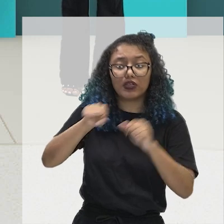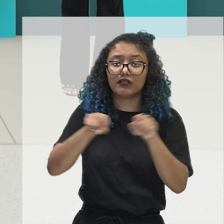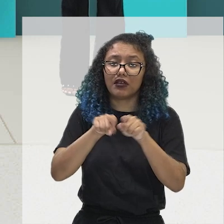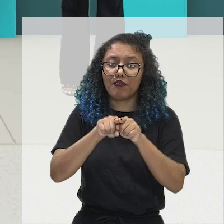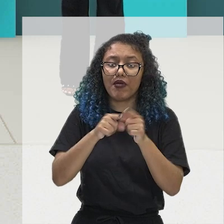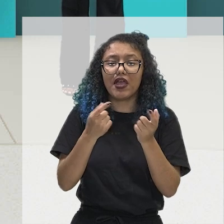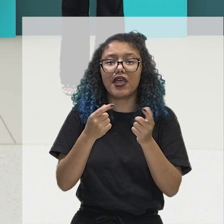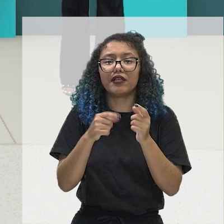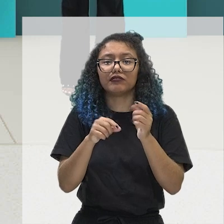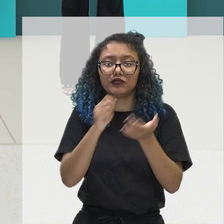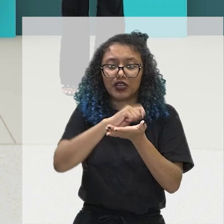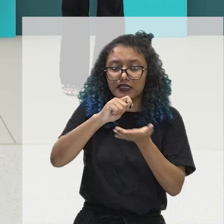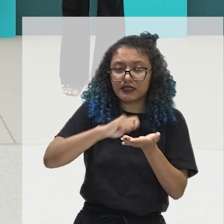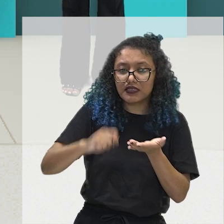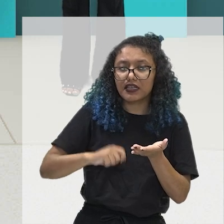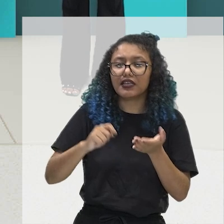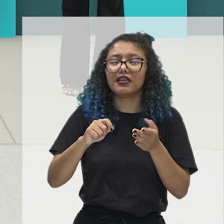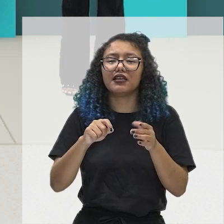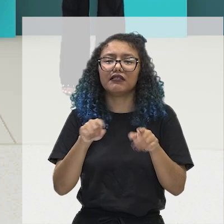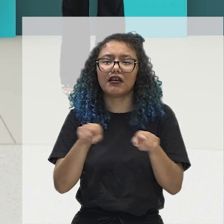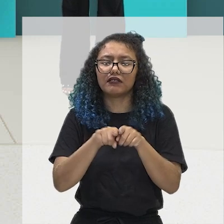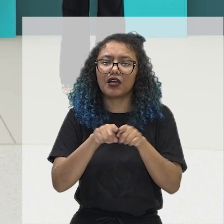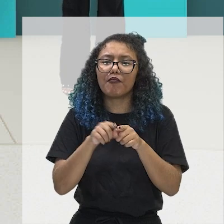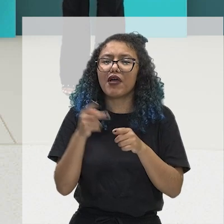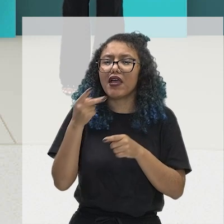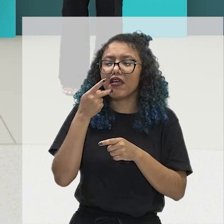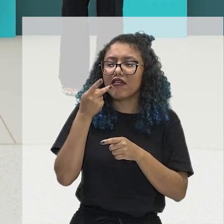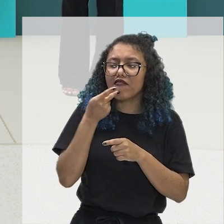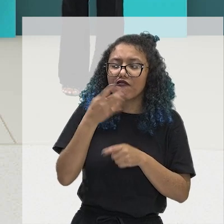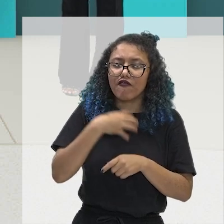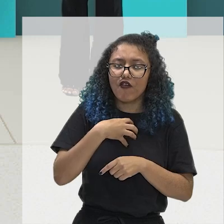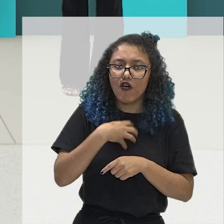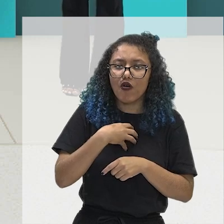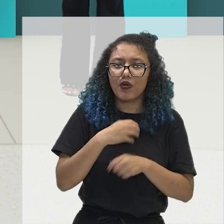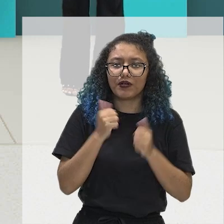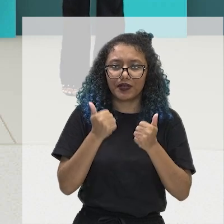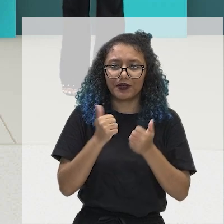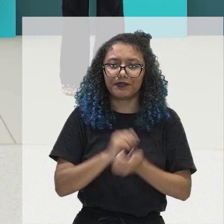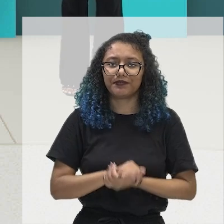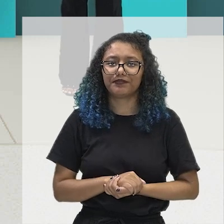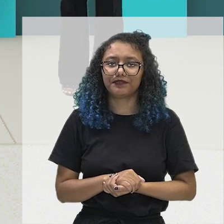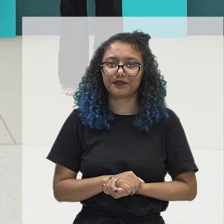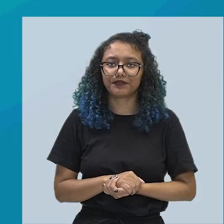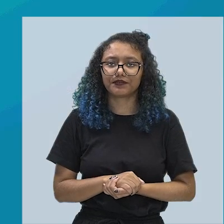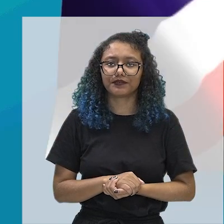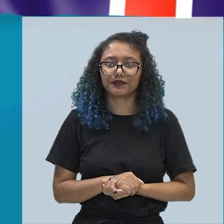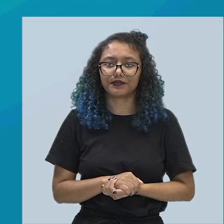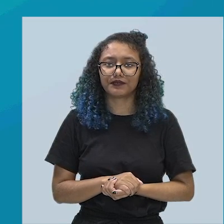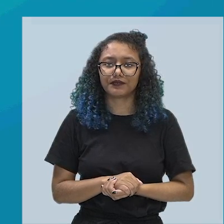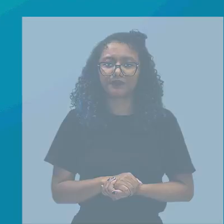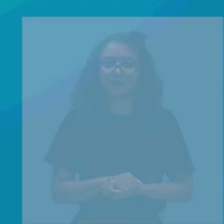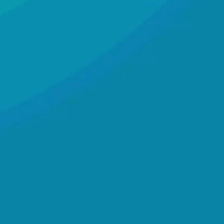sua pronúncia, né? Devido ao sotaque, devido ao lugar que está sendo falado. Pay attention.